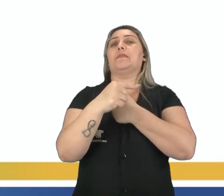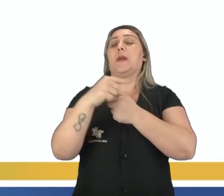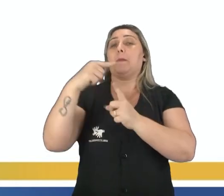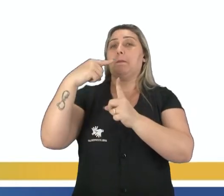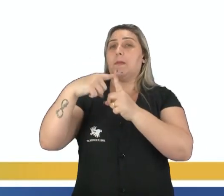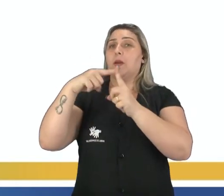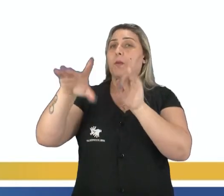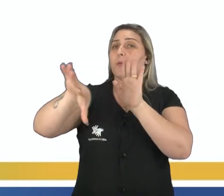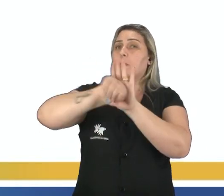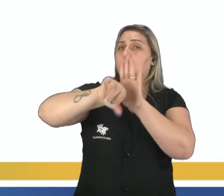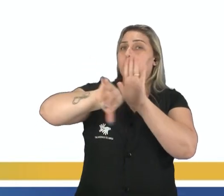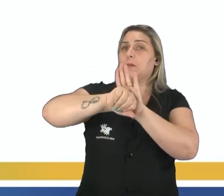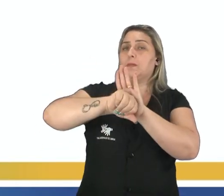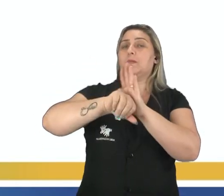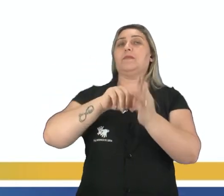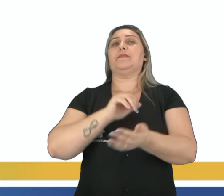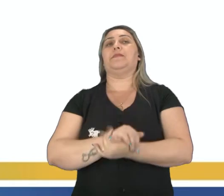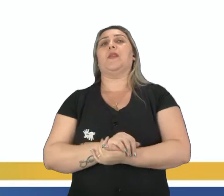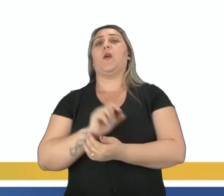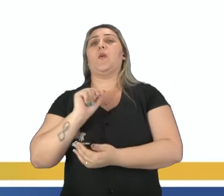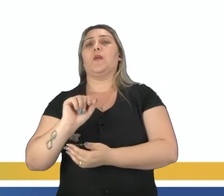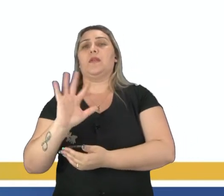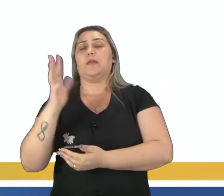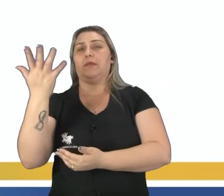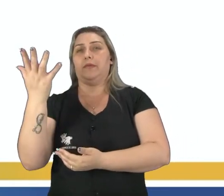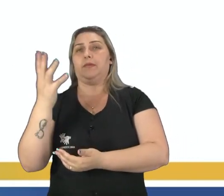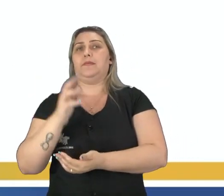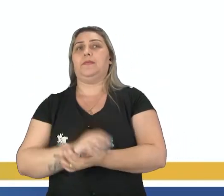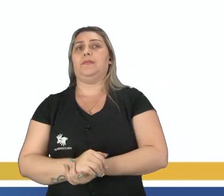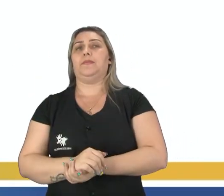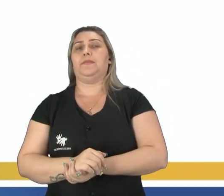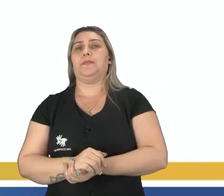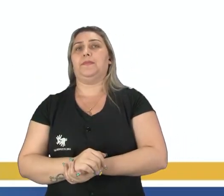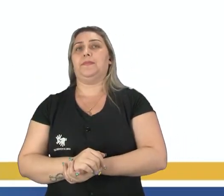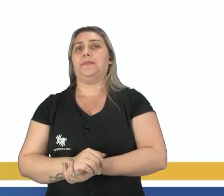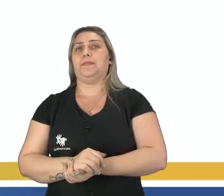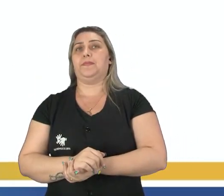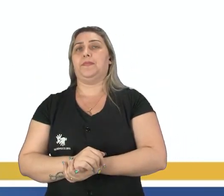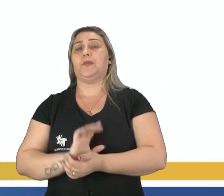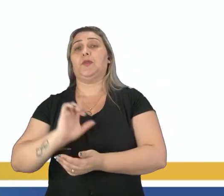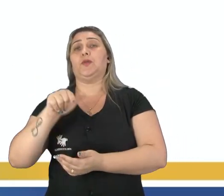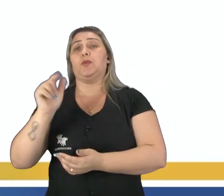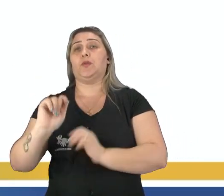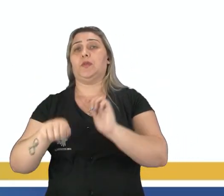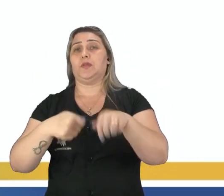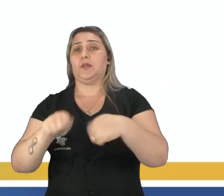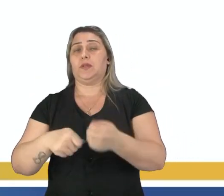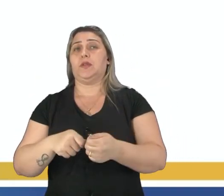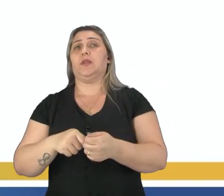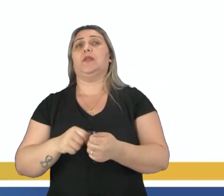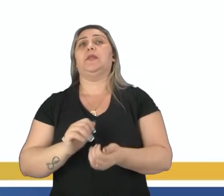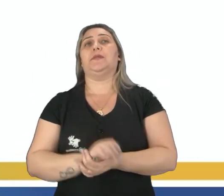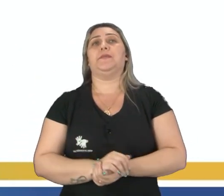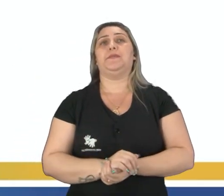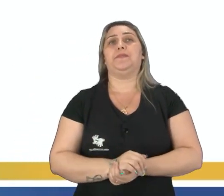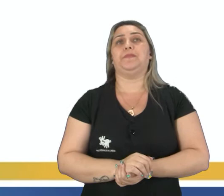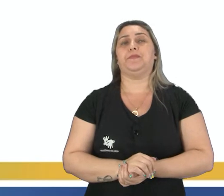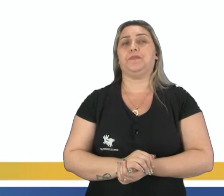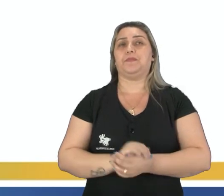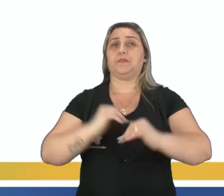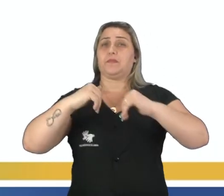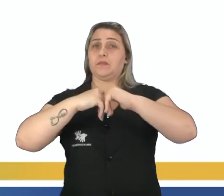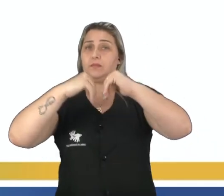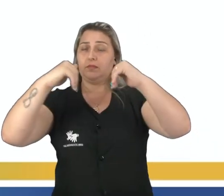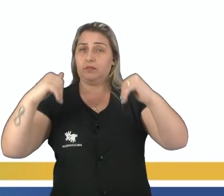sinal mais que vão para aquele lado. E o que acontece, então, com as cargas de outros sinais que estavam do outro lado? Nesse